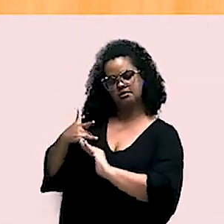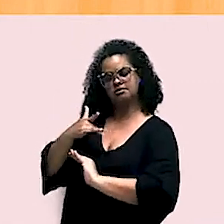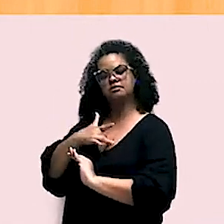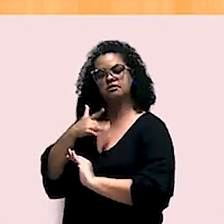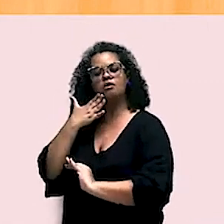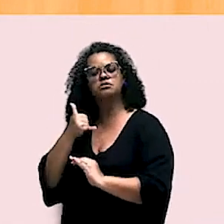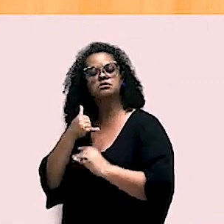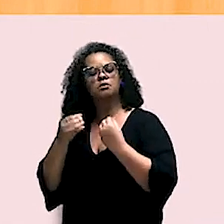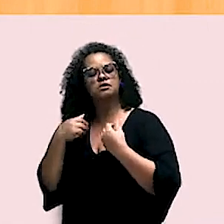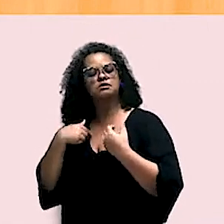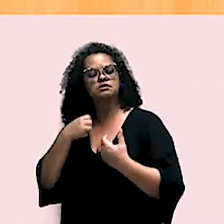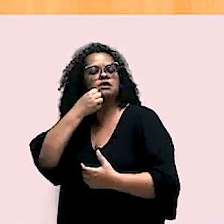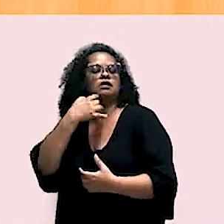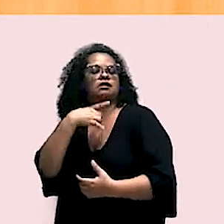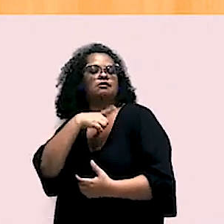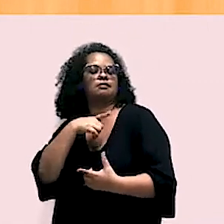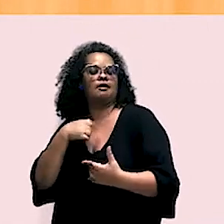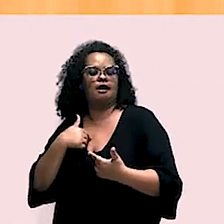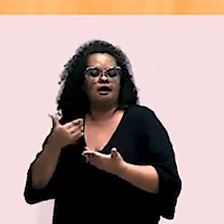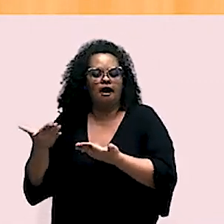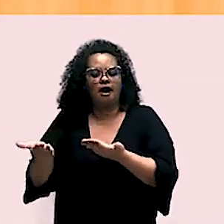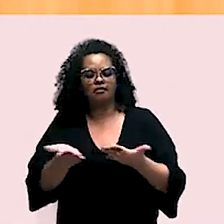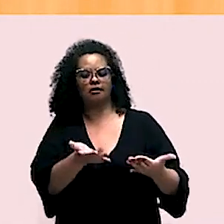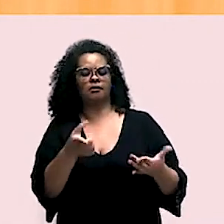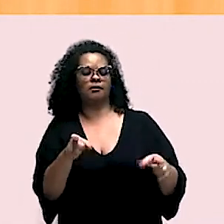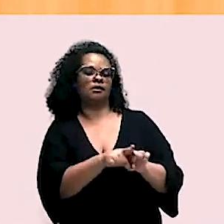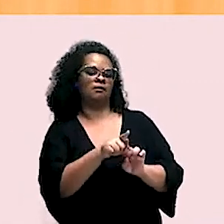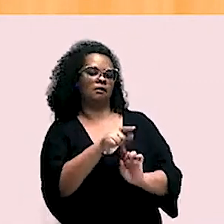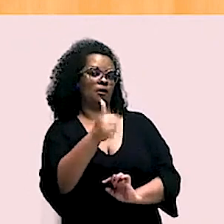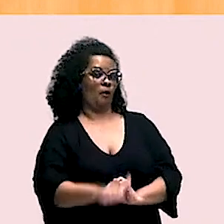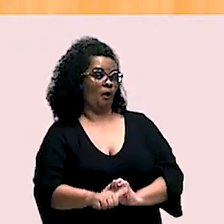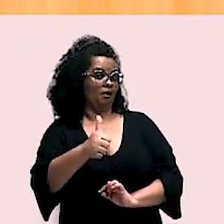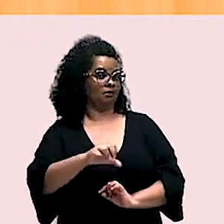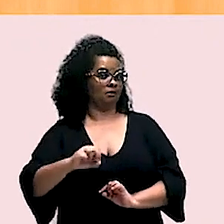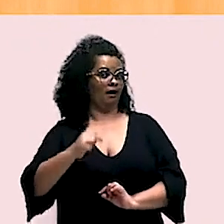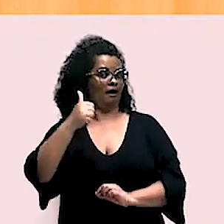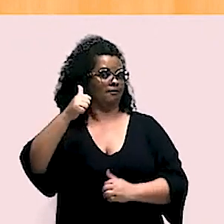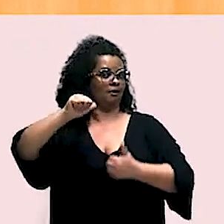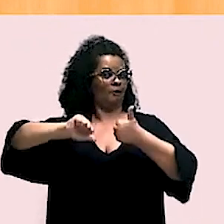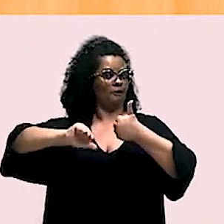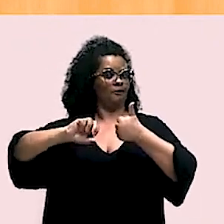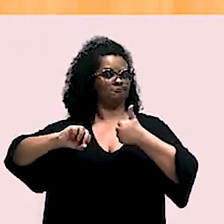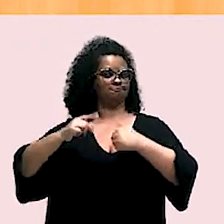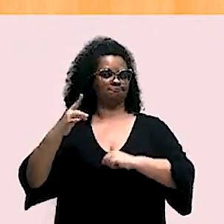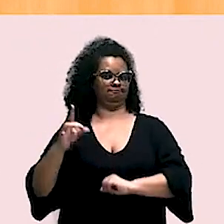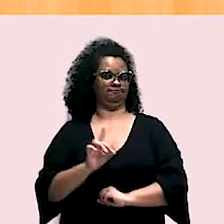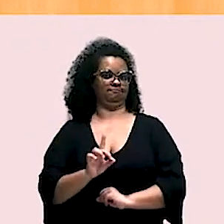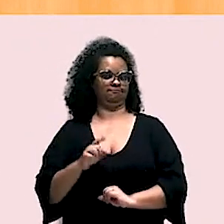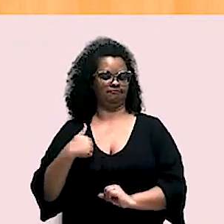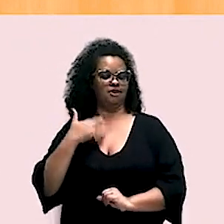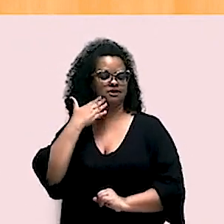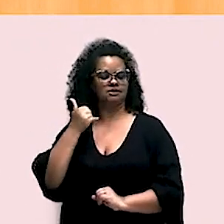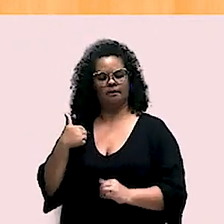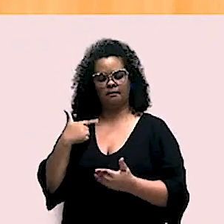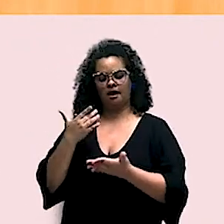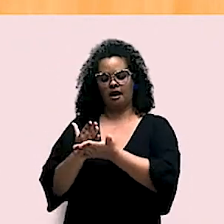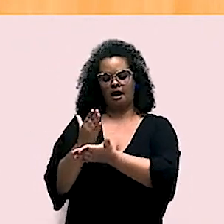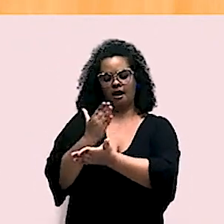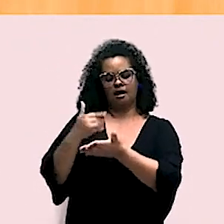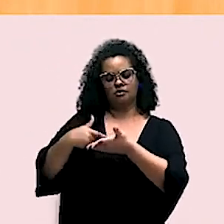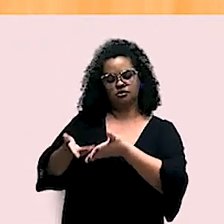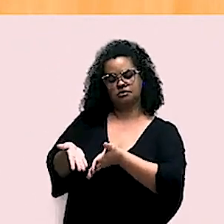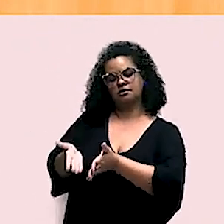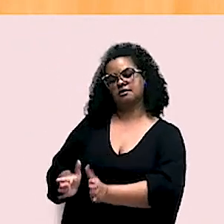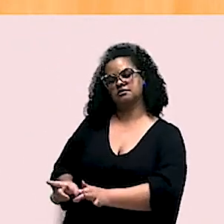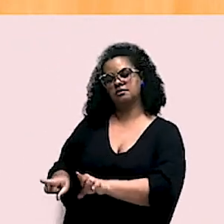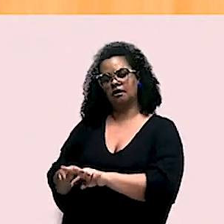um pouquinho mais e verificar se esse atendimento ele está sendo feito de qualidade, ele está sendo realizado com qualidade, né? Tanto o atendimento de pré-natal quanto os atendimentos